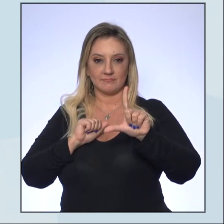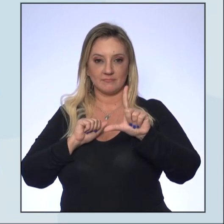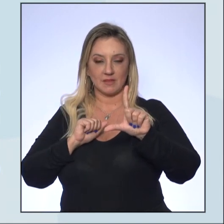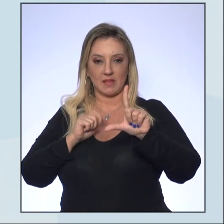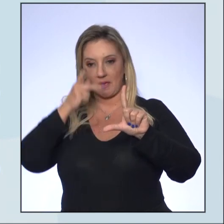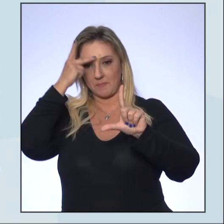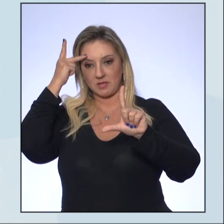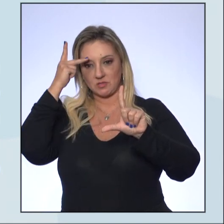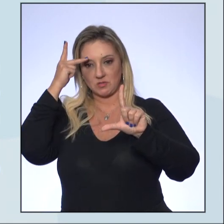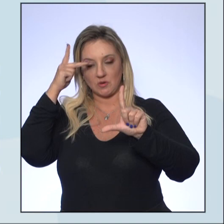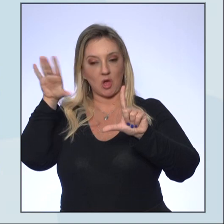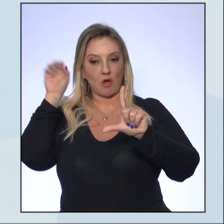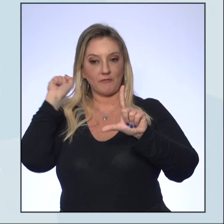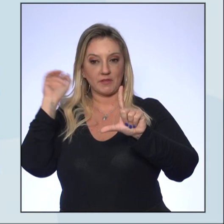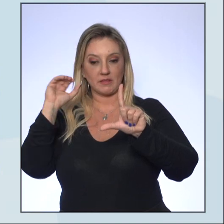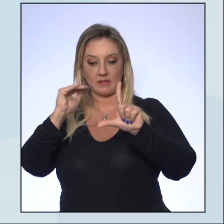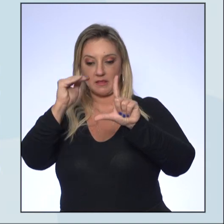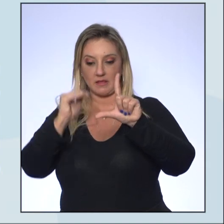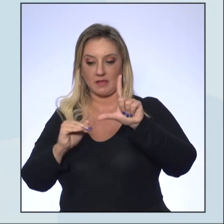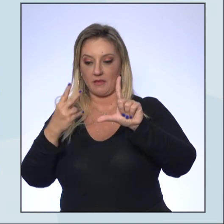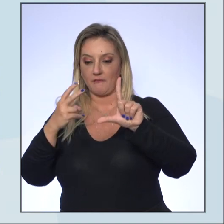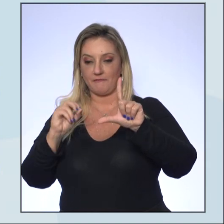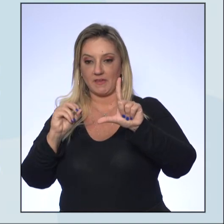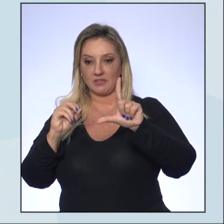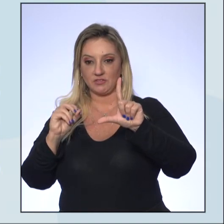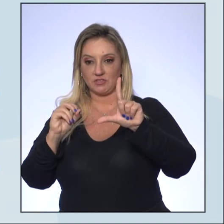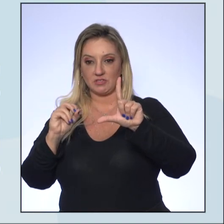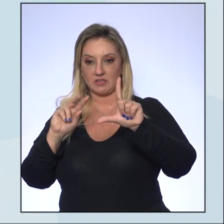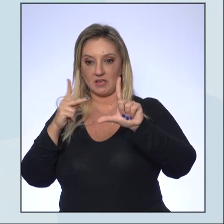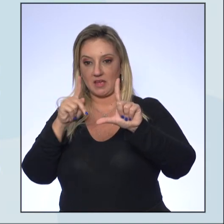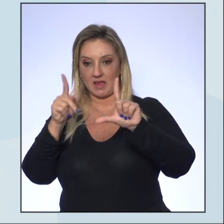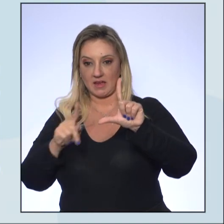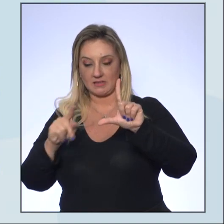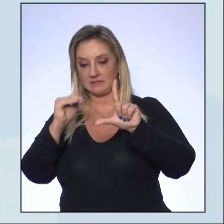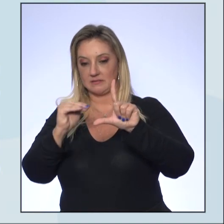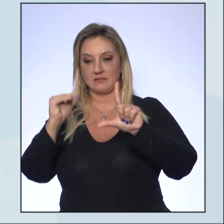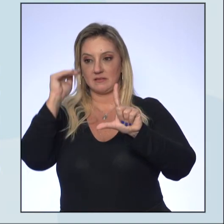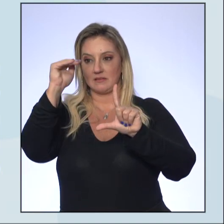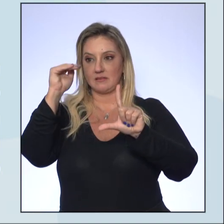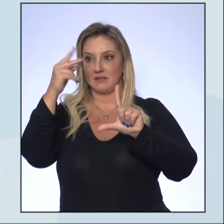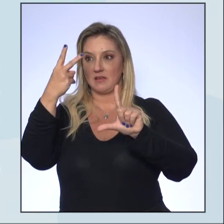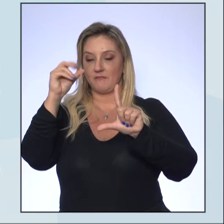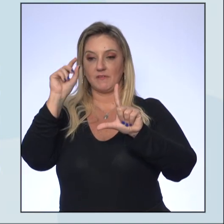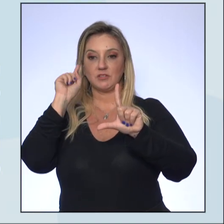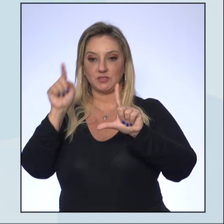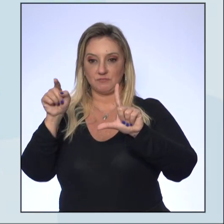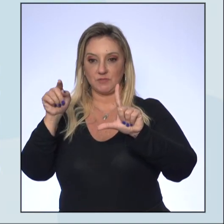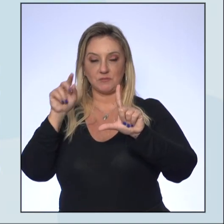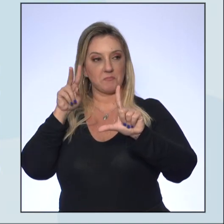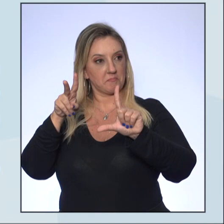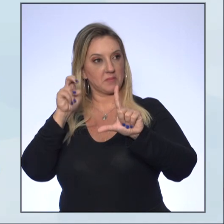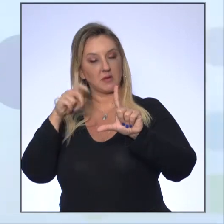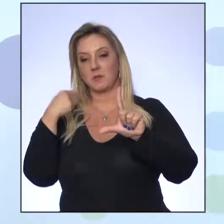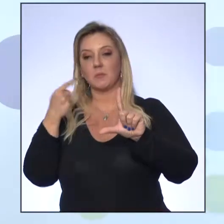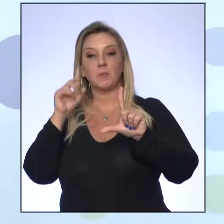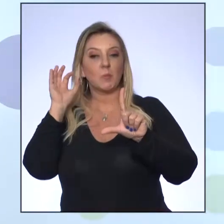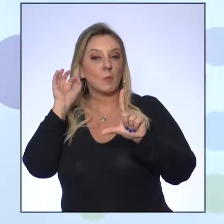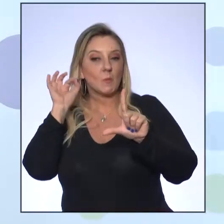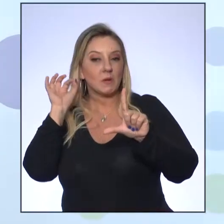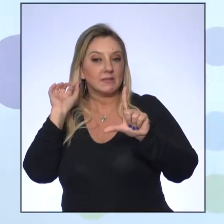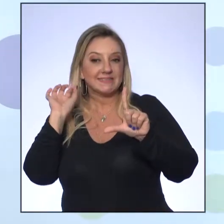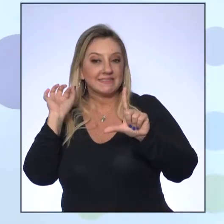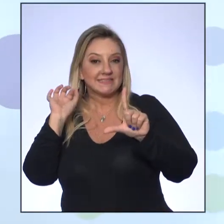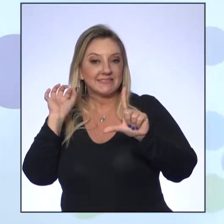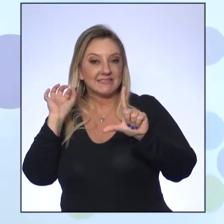média, não ouve nada abaixo de 20 Hz e nem acima de 20.000. Vocês viram que nós mesmos praticamente não